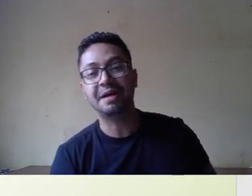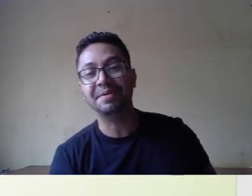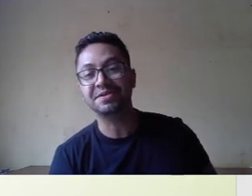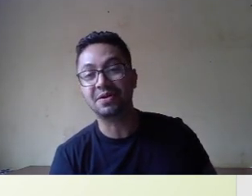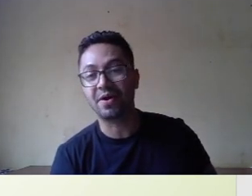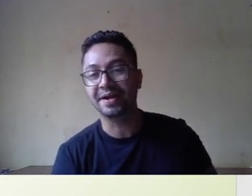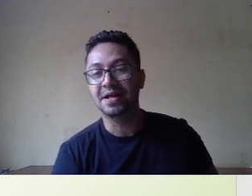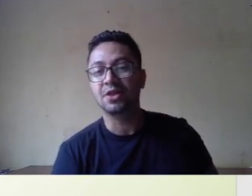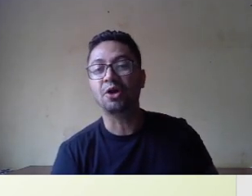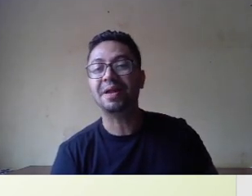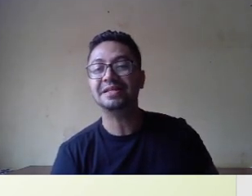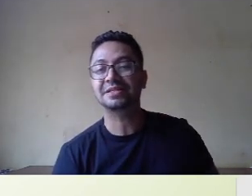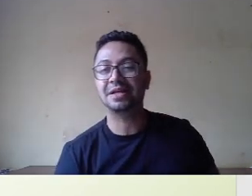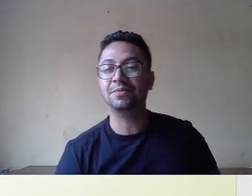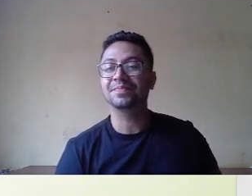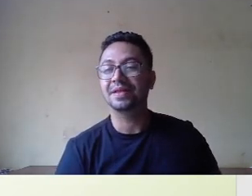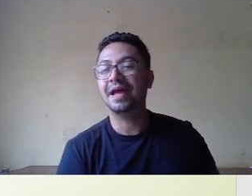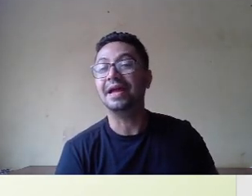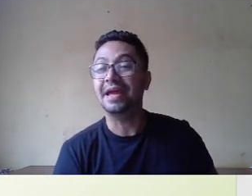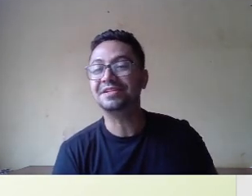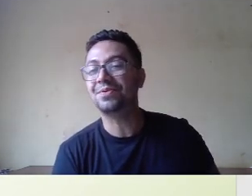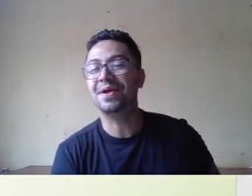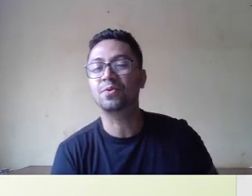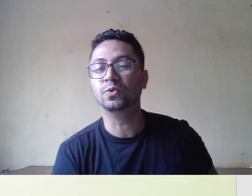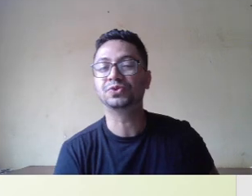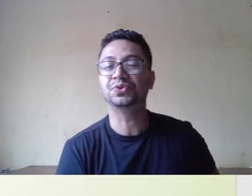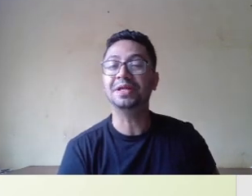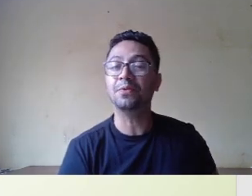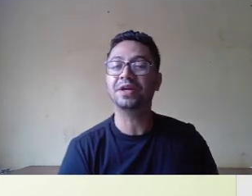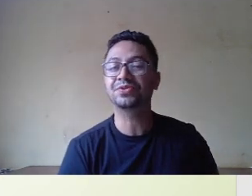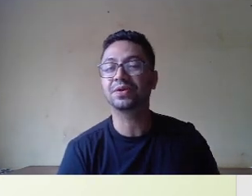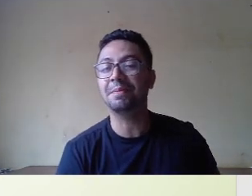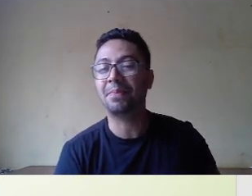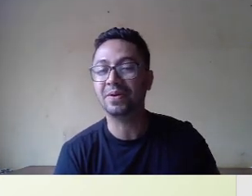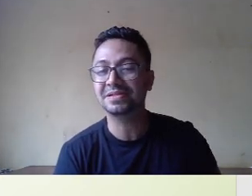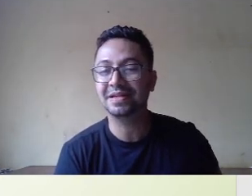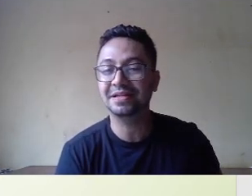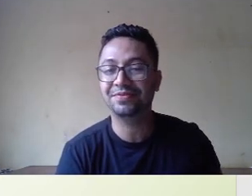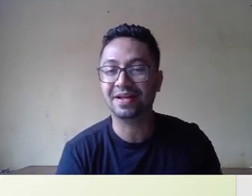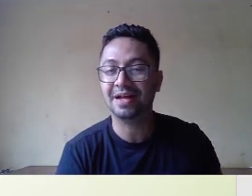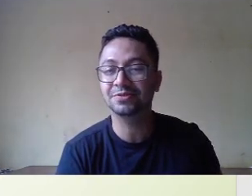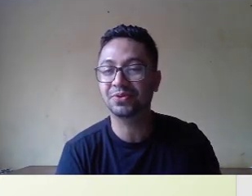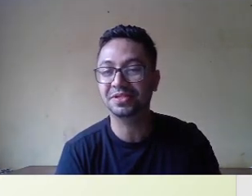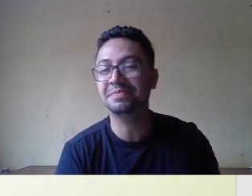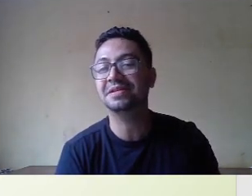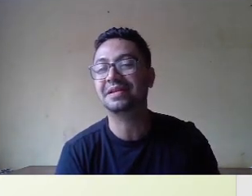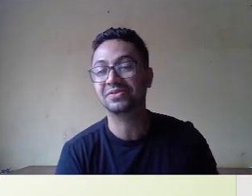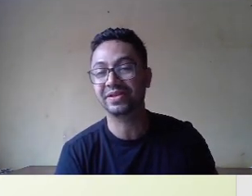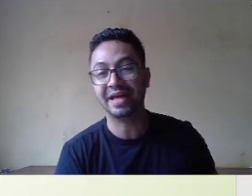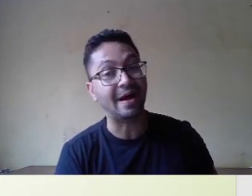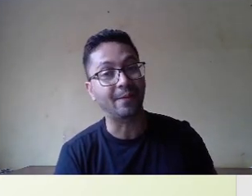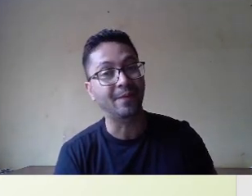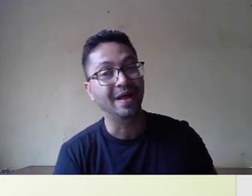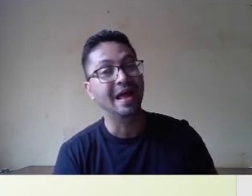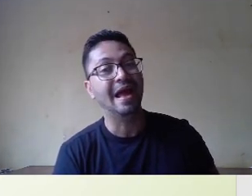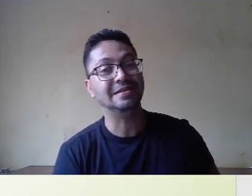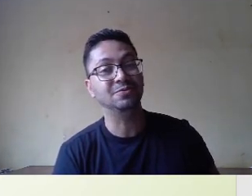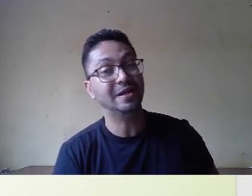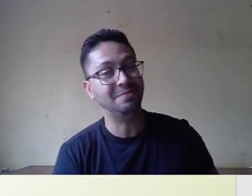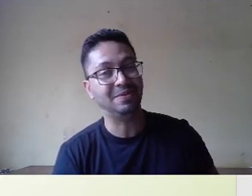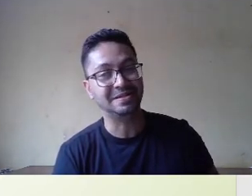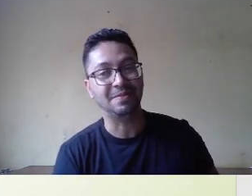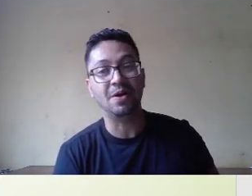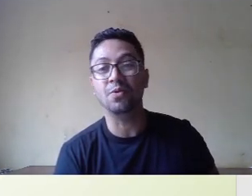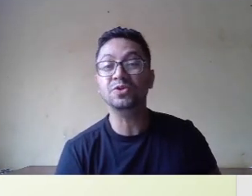que a gente tem aprendido agora. Topicalização, né? Este é um recurso linguístico que pode ser identificado no procedimento de tradução literal.